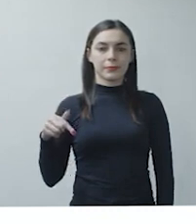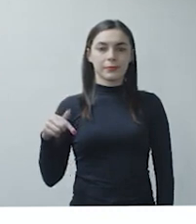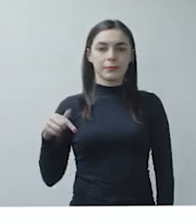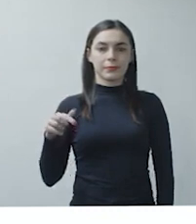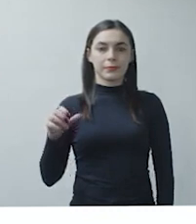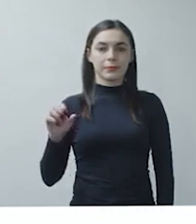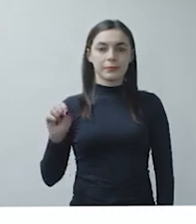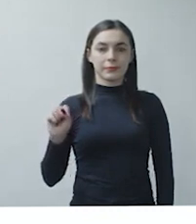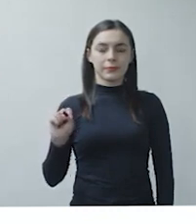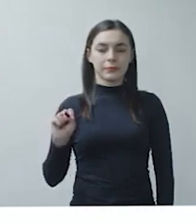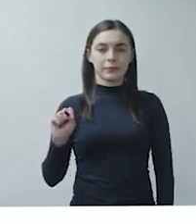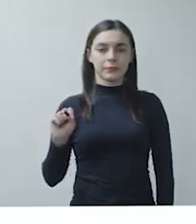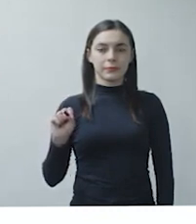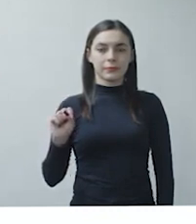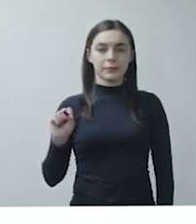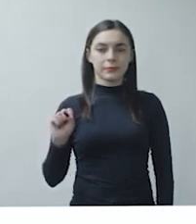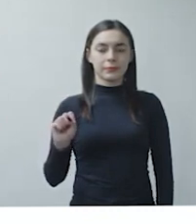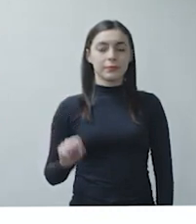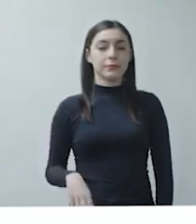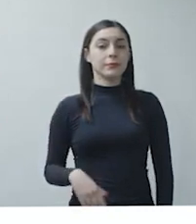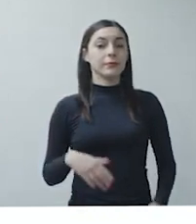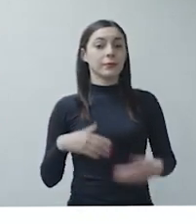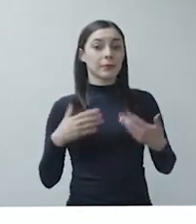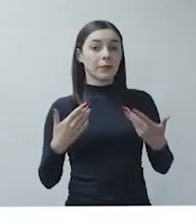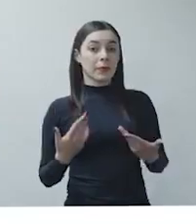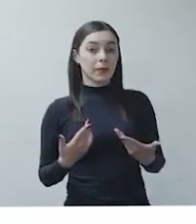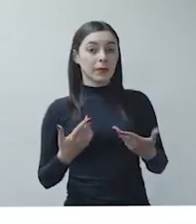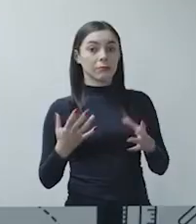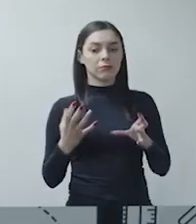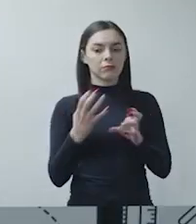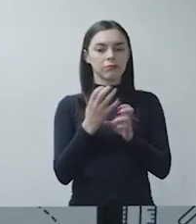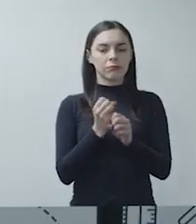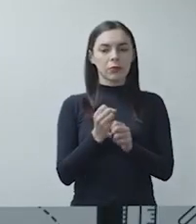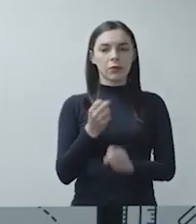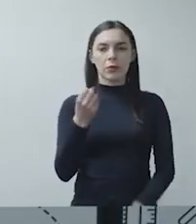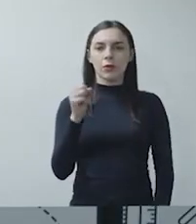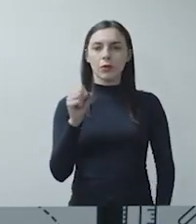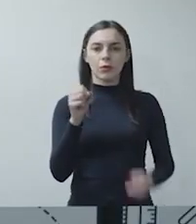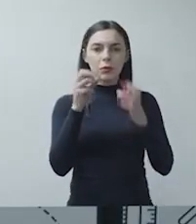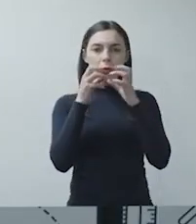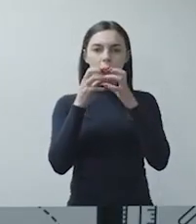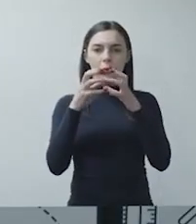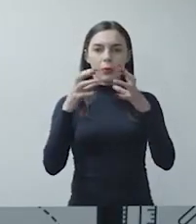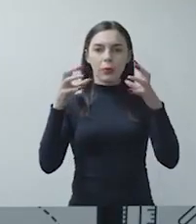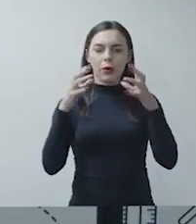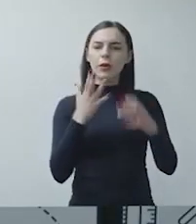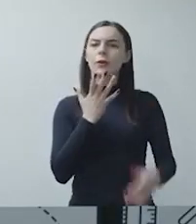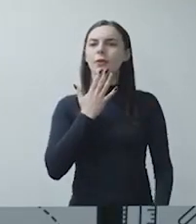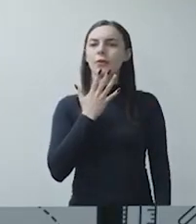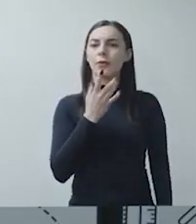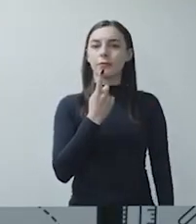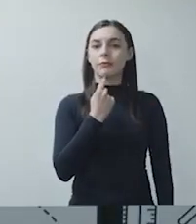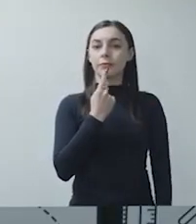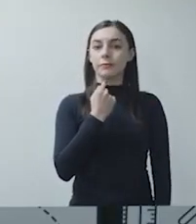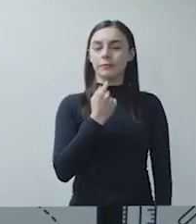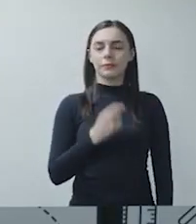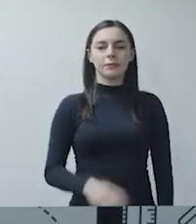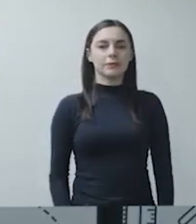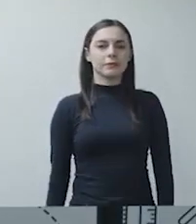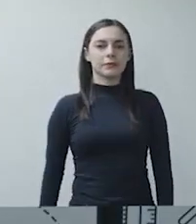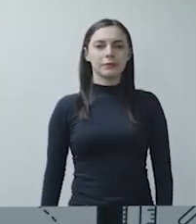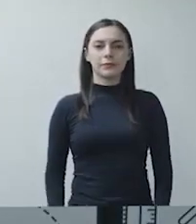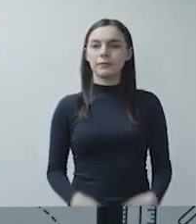7, 8. Então, eu tenho 8 balões vermelho. Agora, vamos